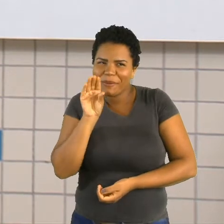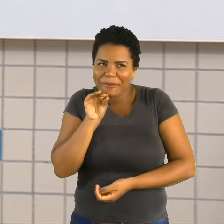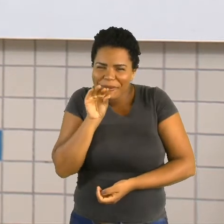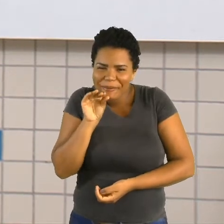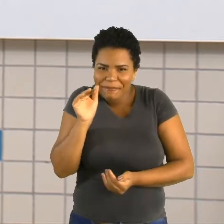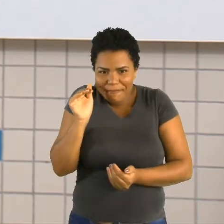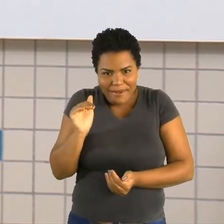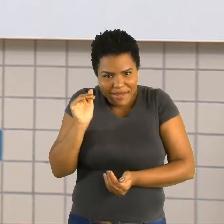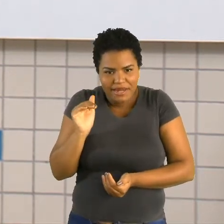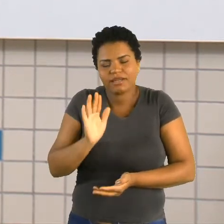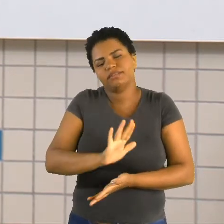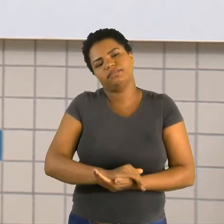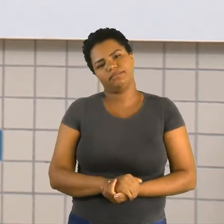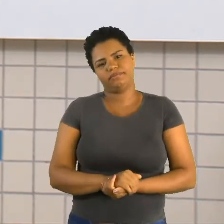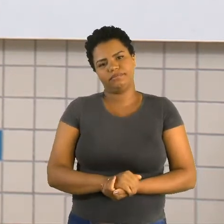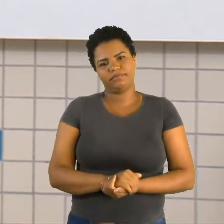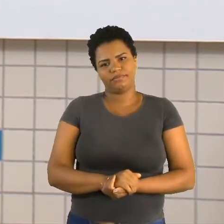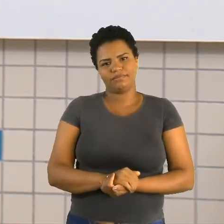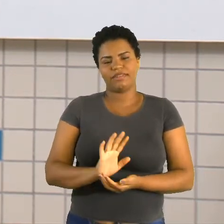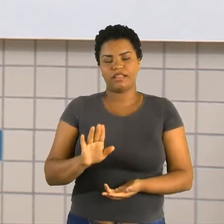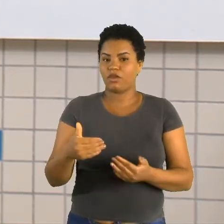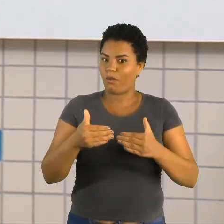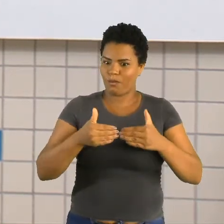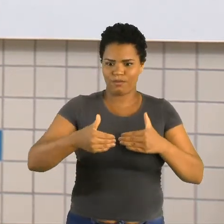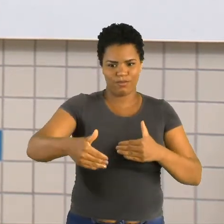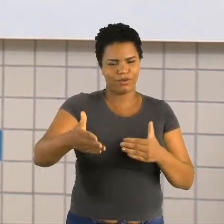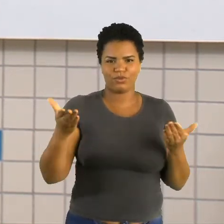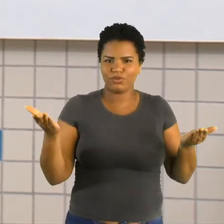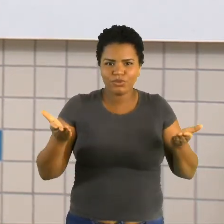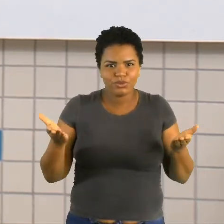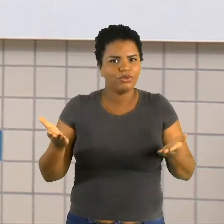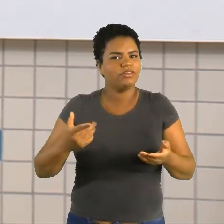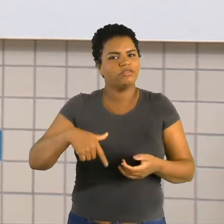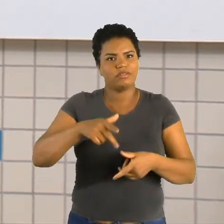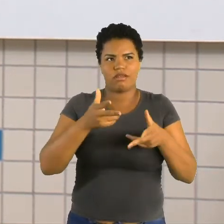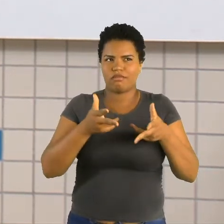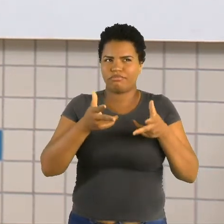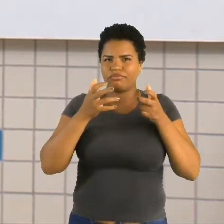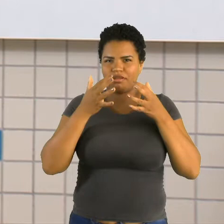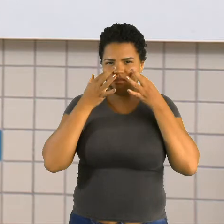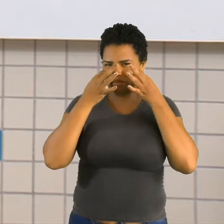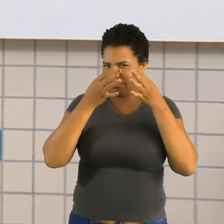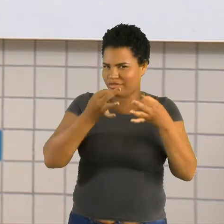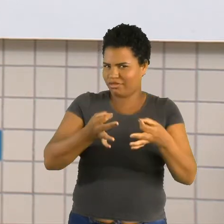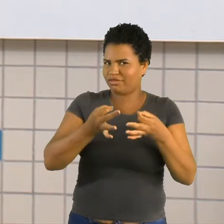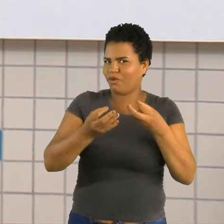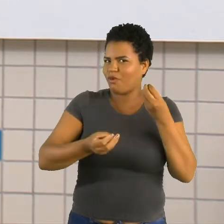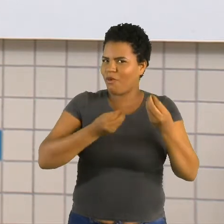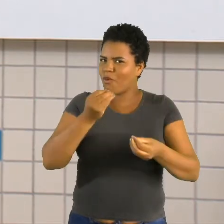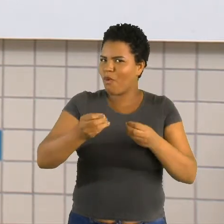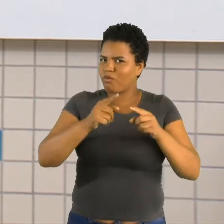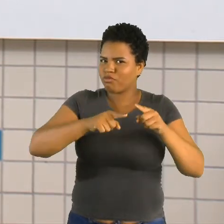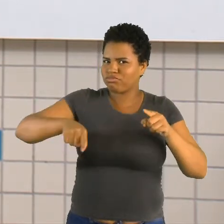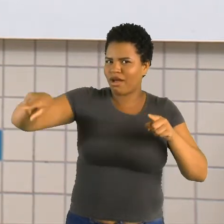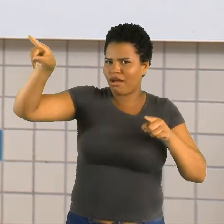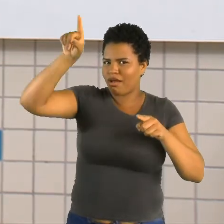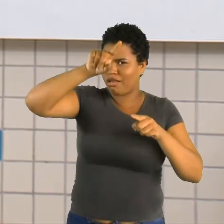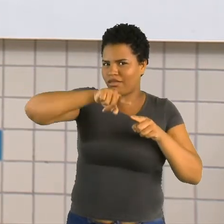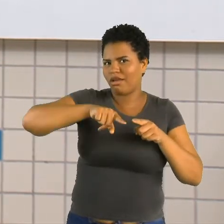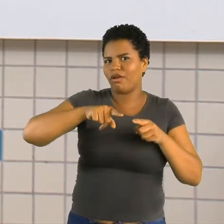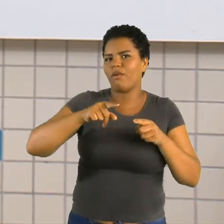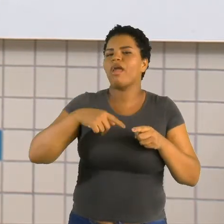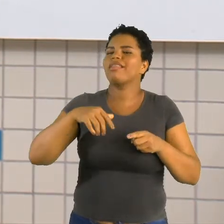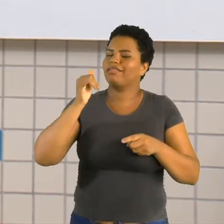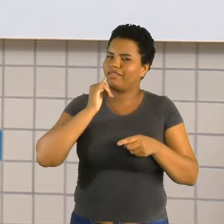cochichando. Então, a partir de hoje, atente-se ao contorno dos balões, eles passam muitas